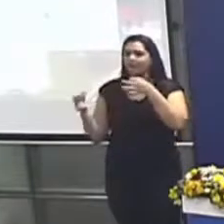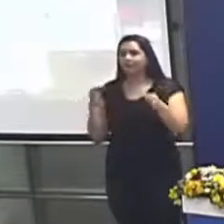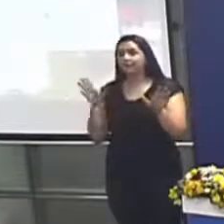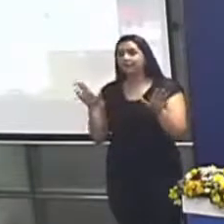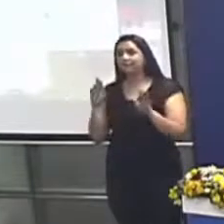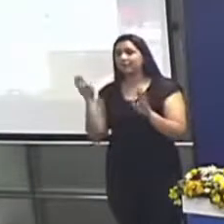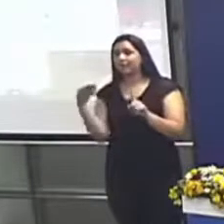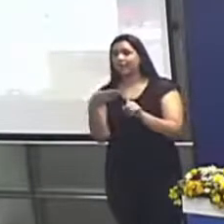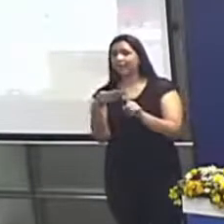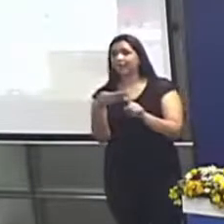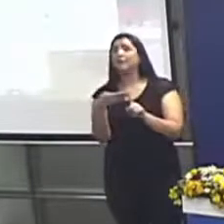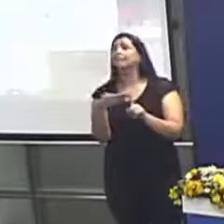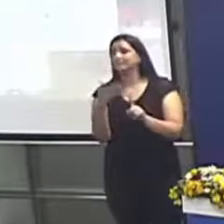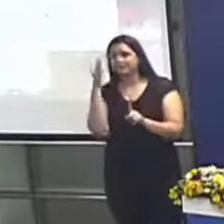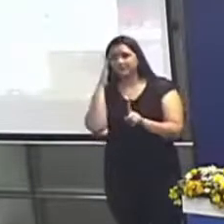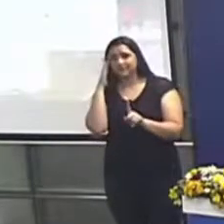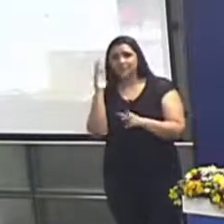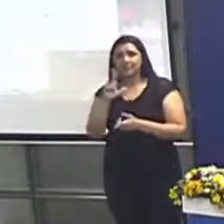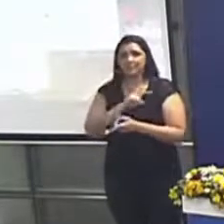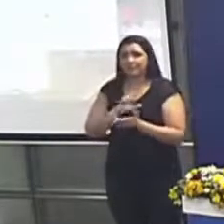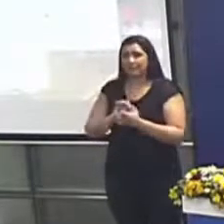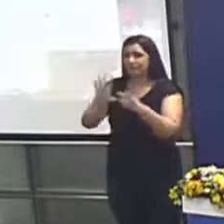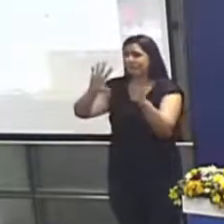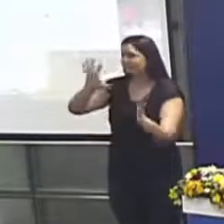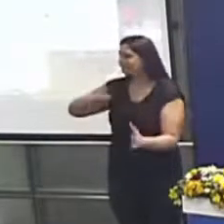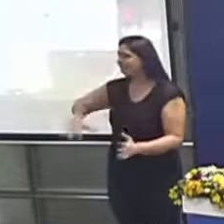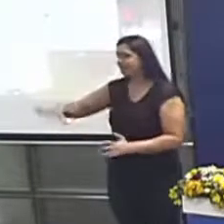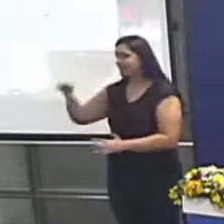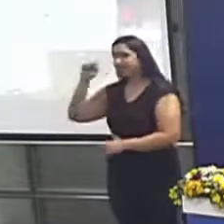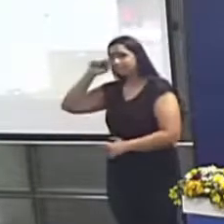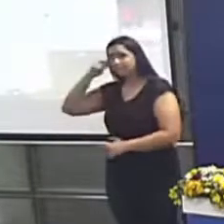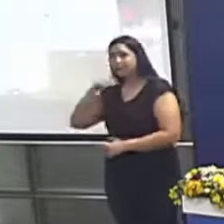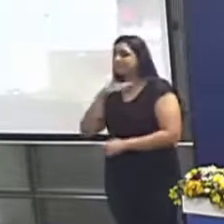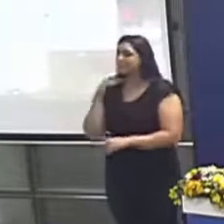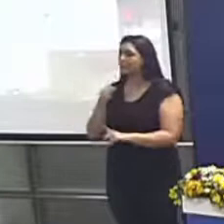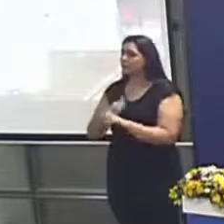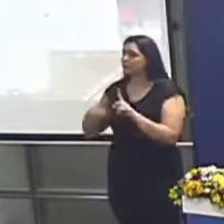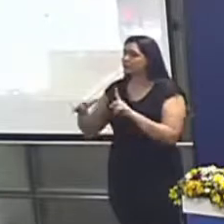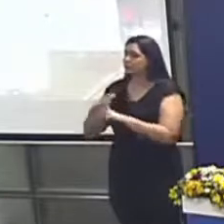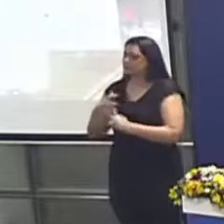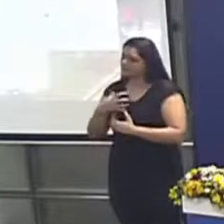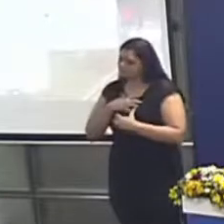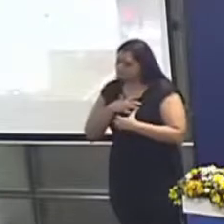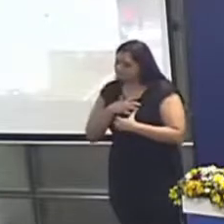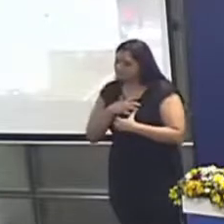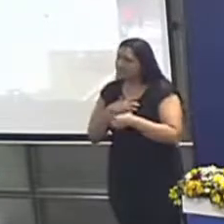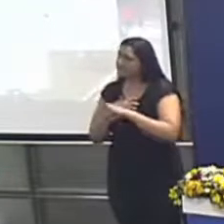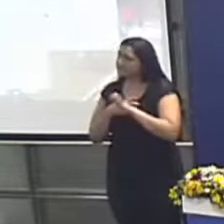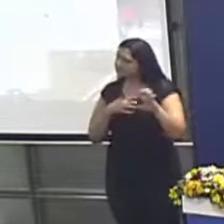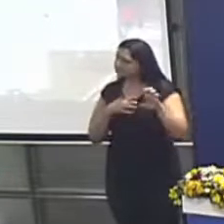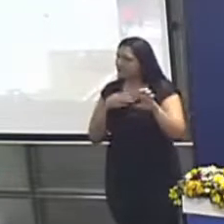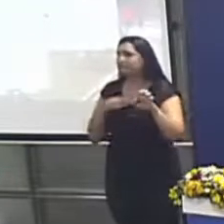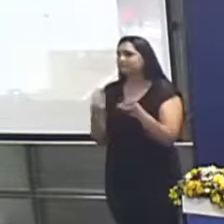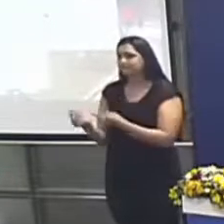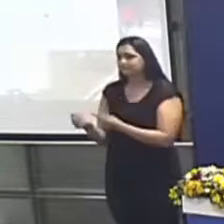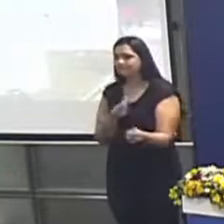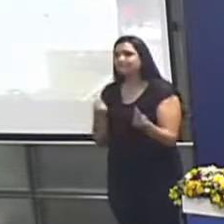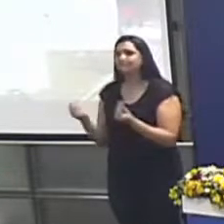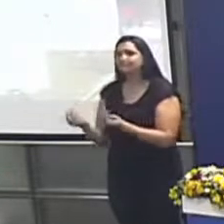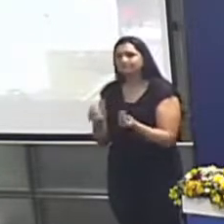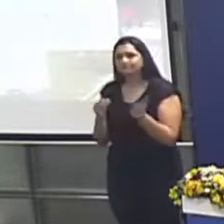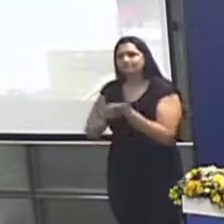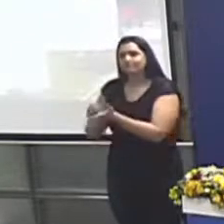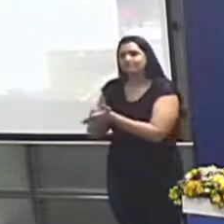réu. Liberdade privada para a juventude preta, morte social, sinto falta da esquerda. Direitos